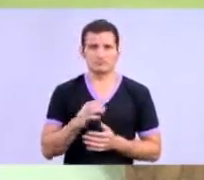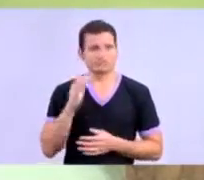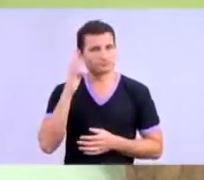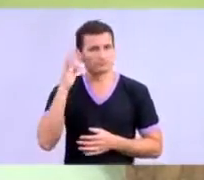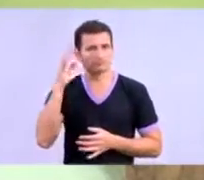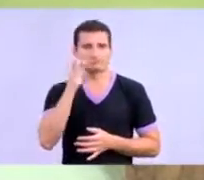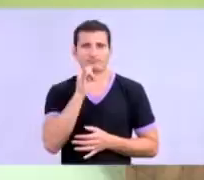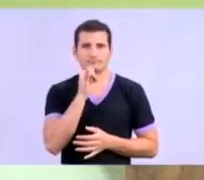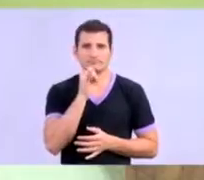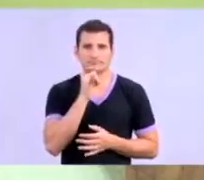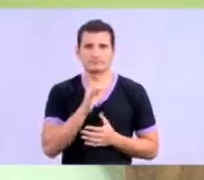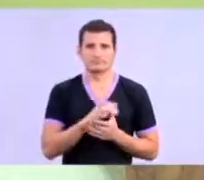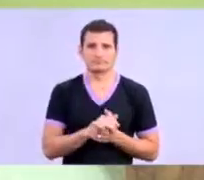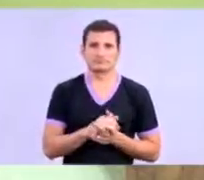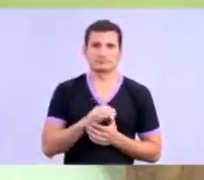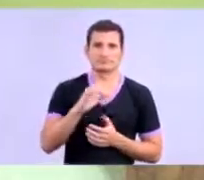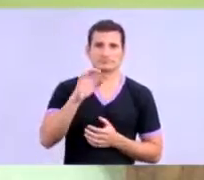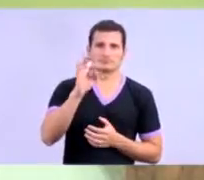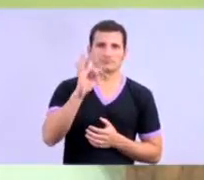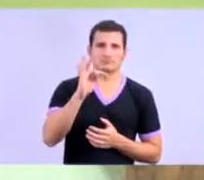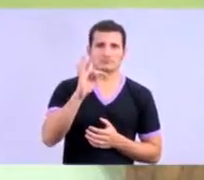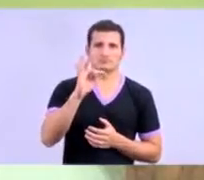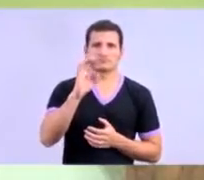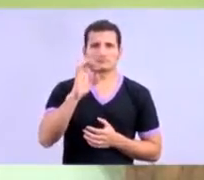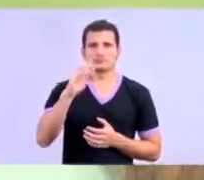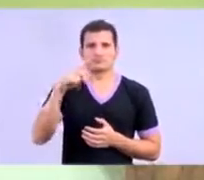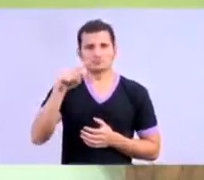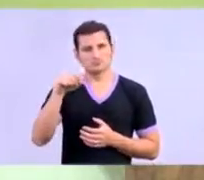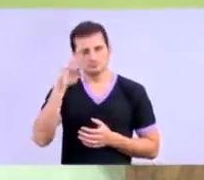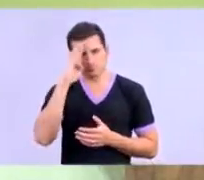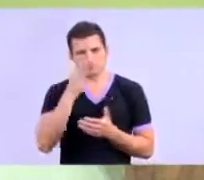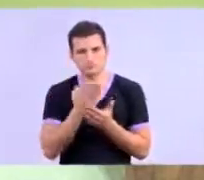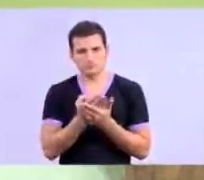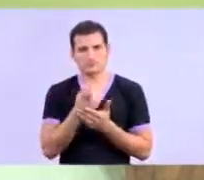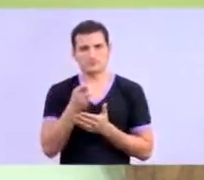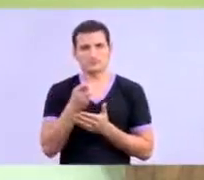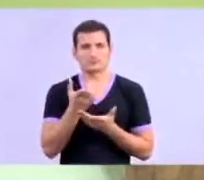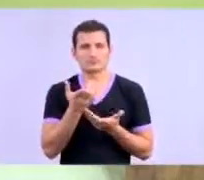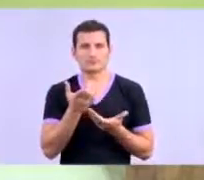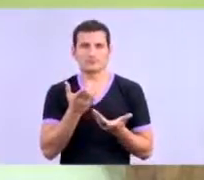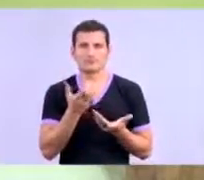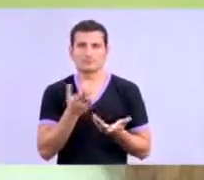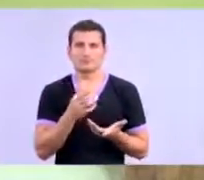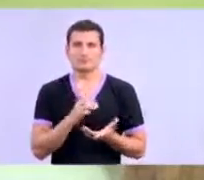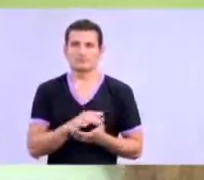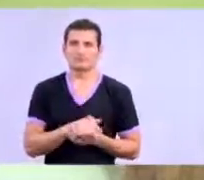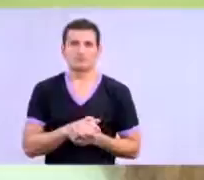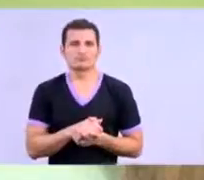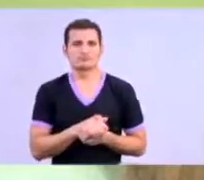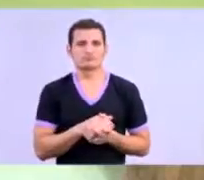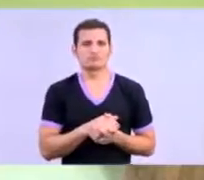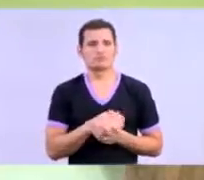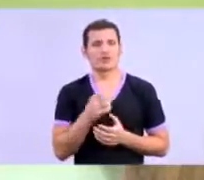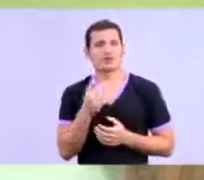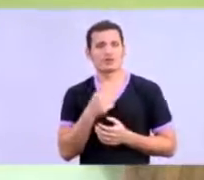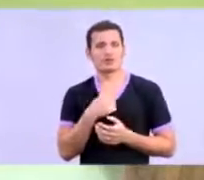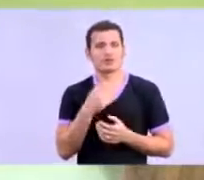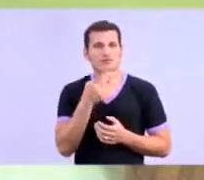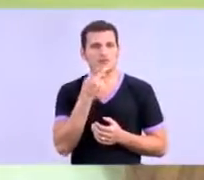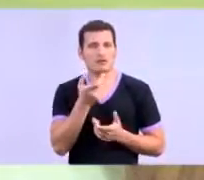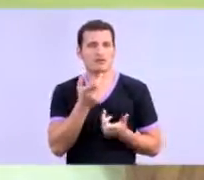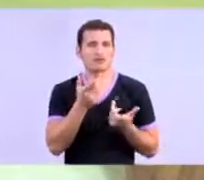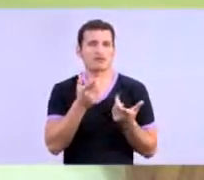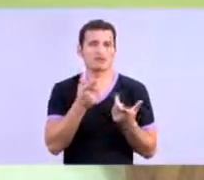seguinte, o TCP, ele, embora seja confiável, ele conversa muito, né? Ele fala, eu sou computador tal, eu vou